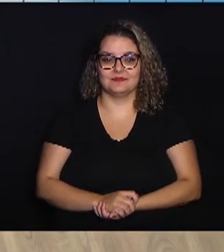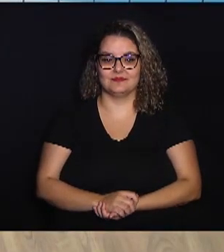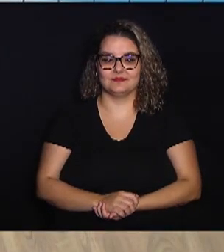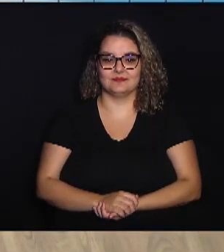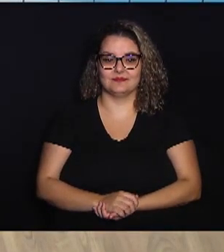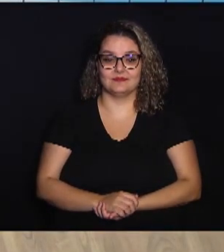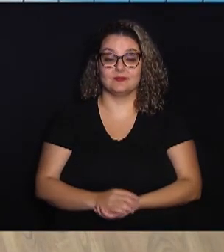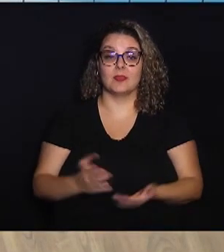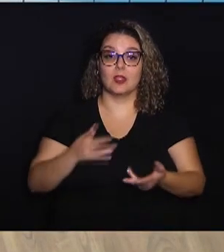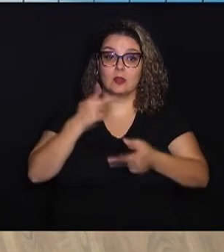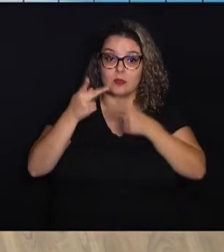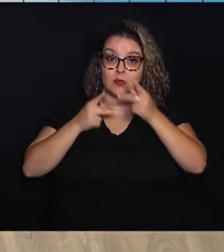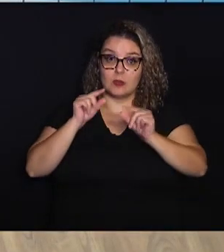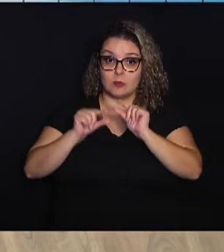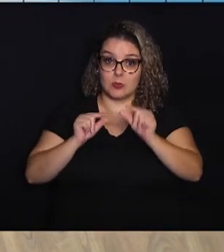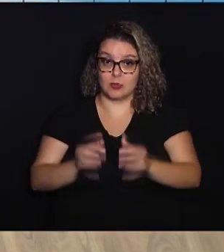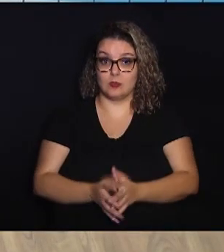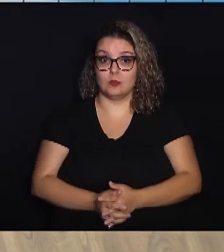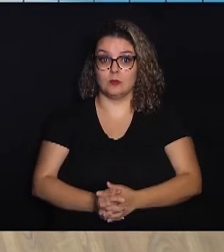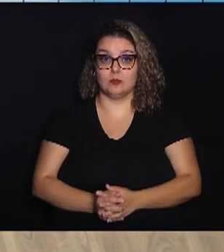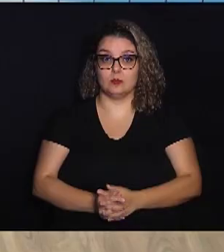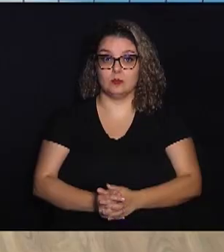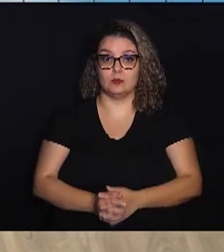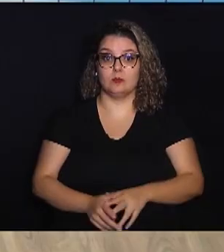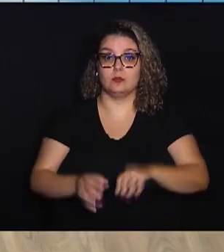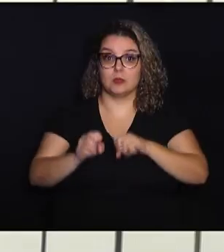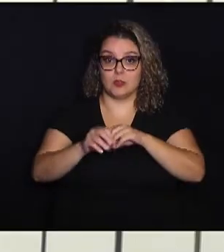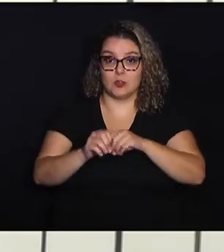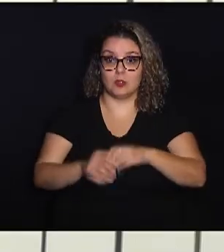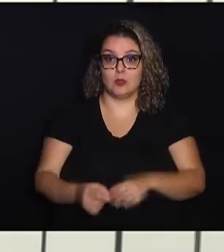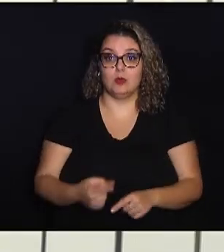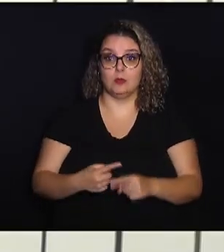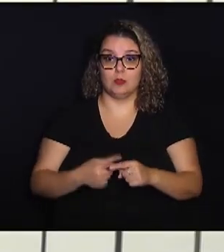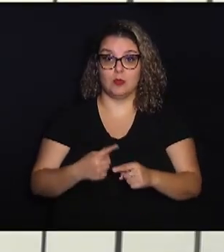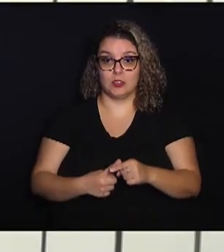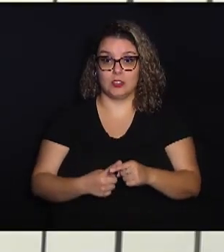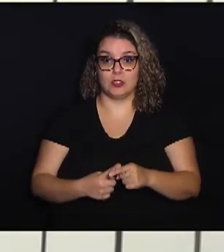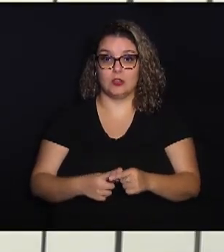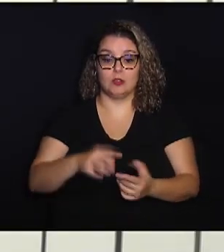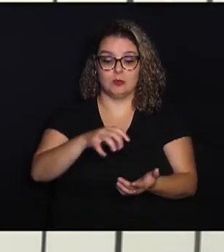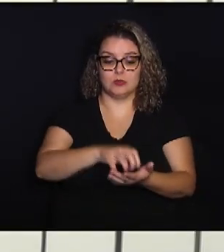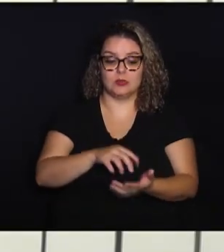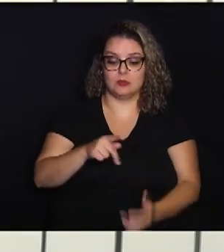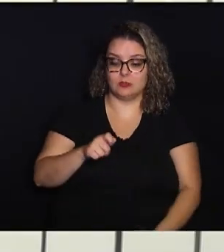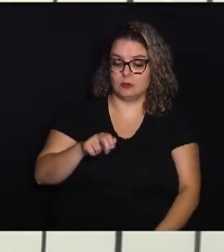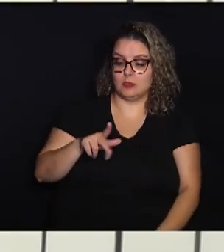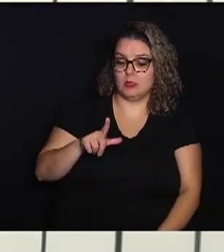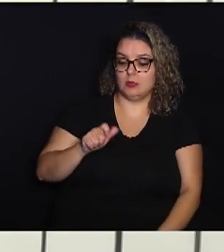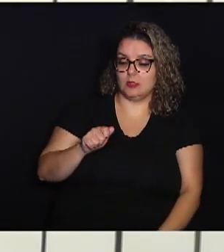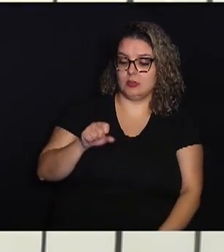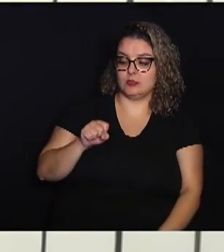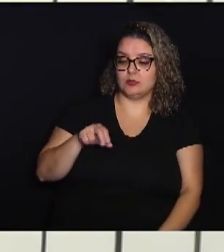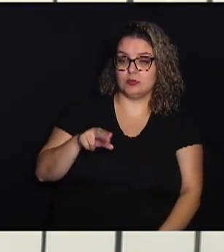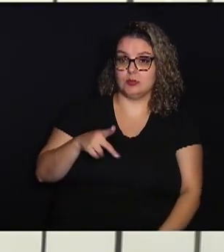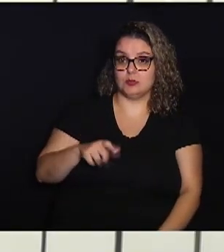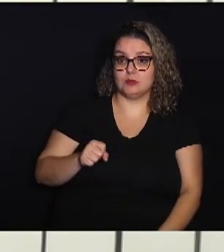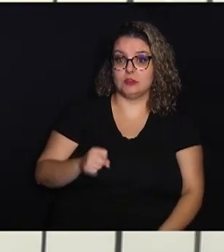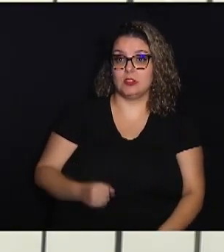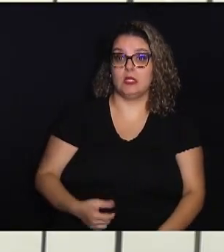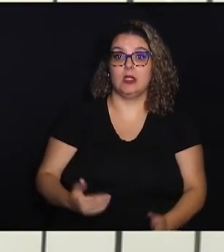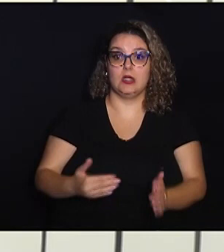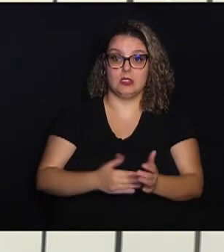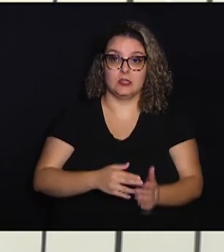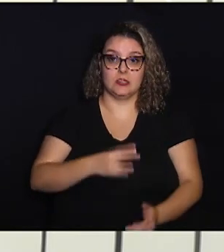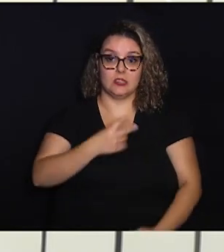Agora a gente vai falar um pouquinho sobre educação, porque olha só, o Centro Paula Souza prorrogou até o dia 17 de